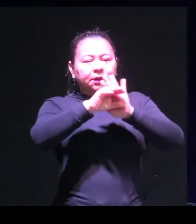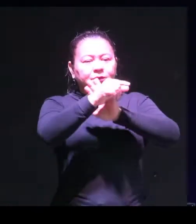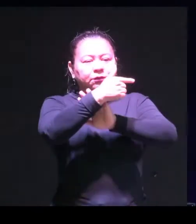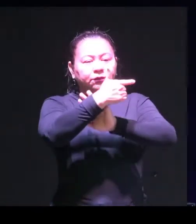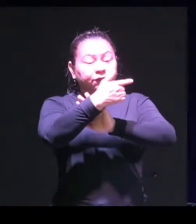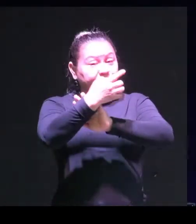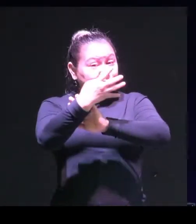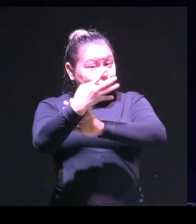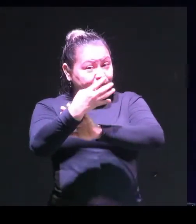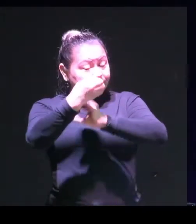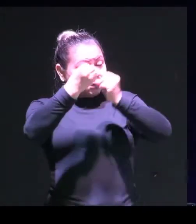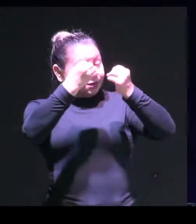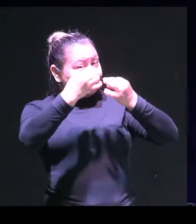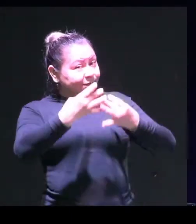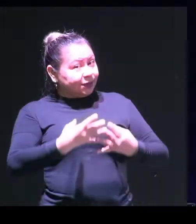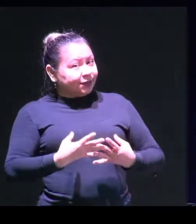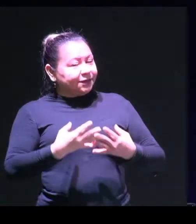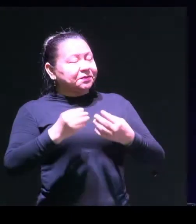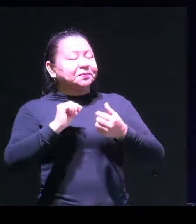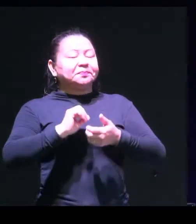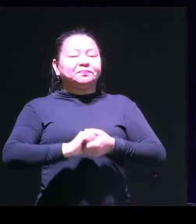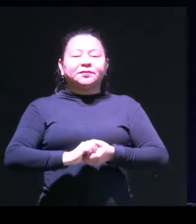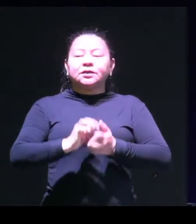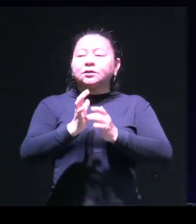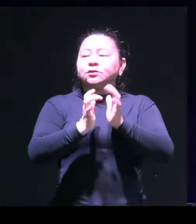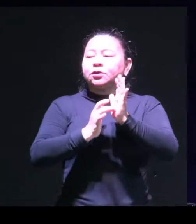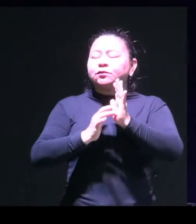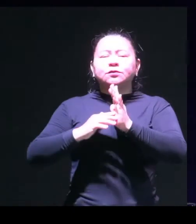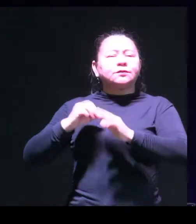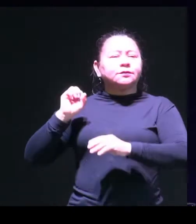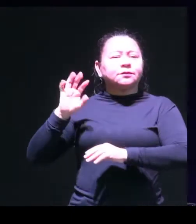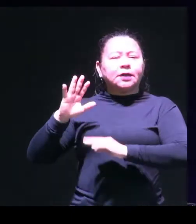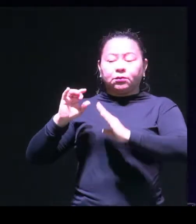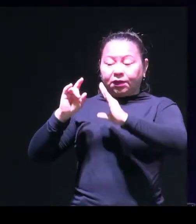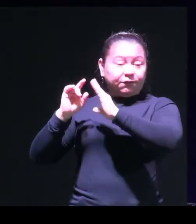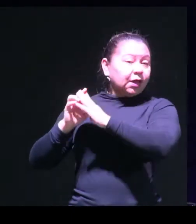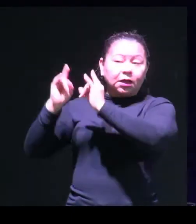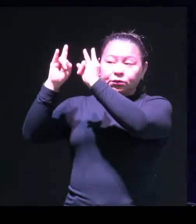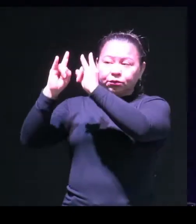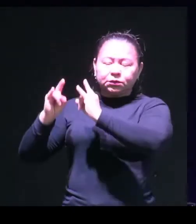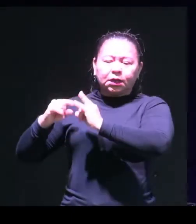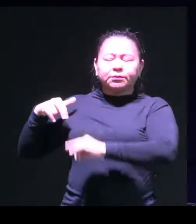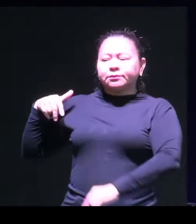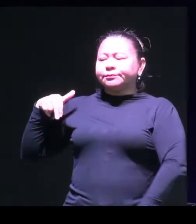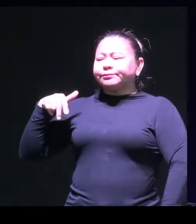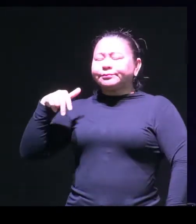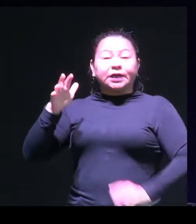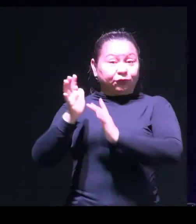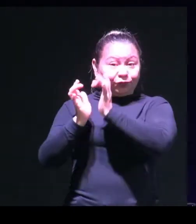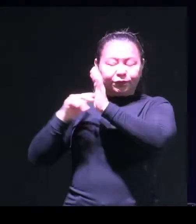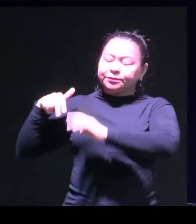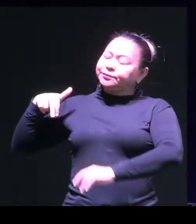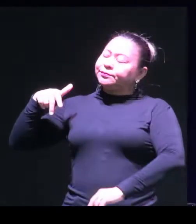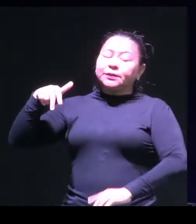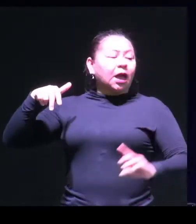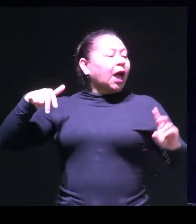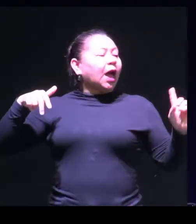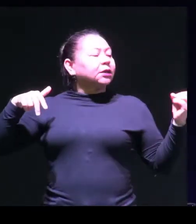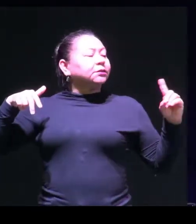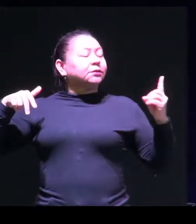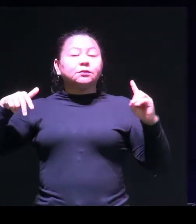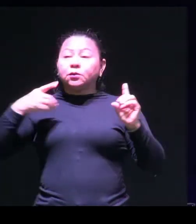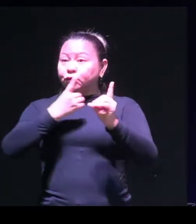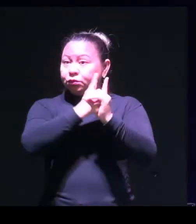em diante, diz assim: Jesus saiu do templo e enquanto caminhava com seus discípulos, se